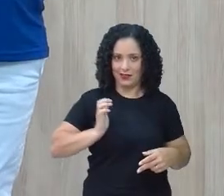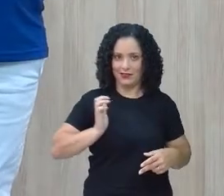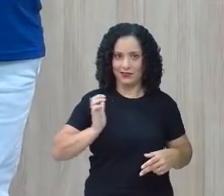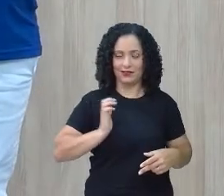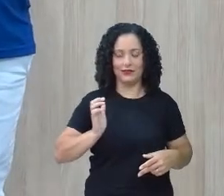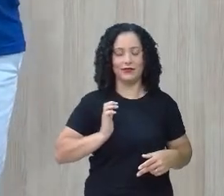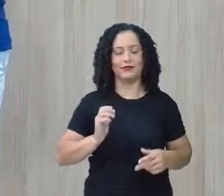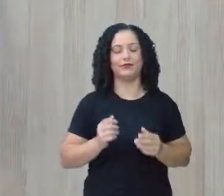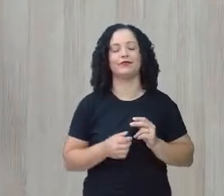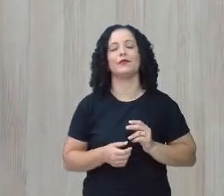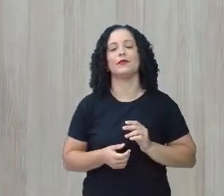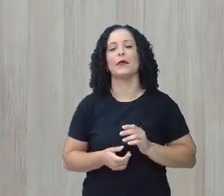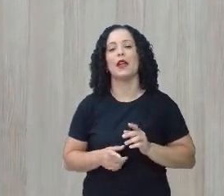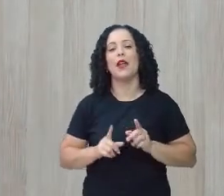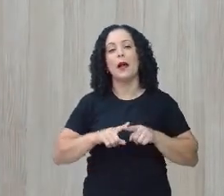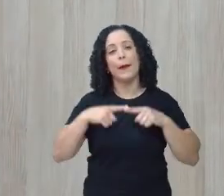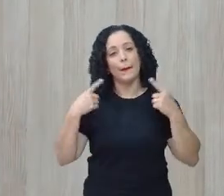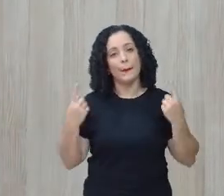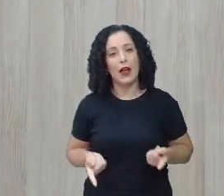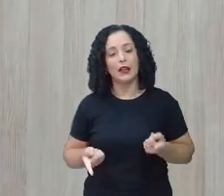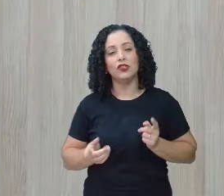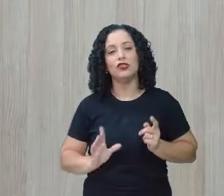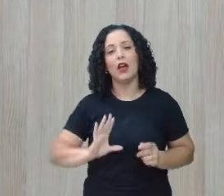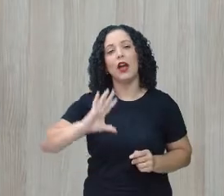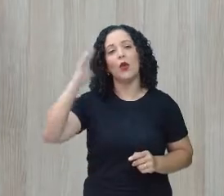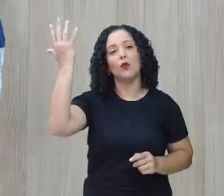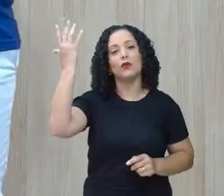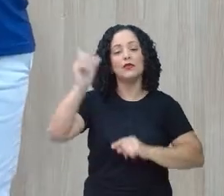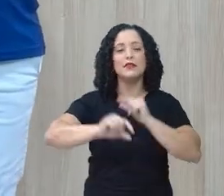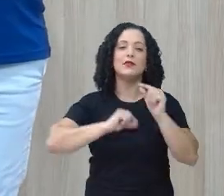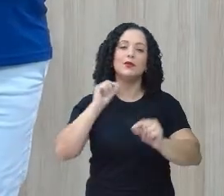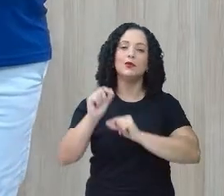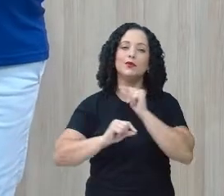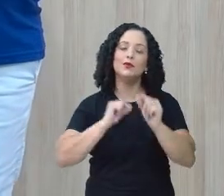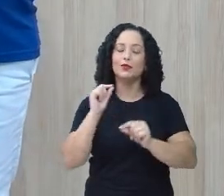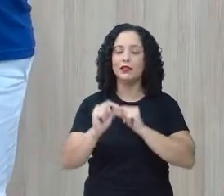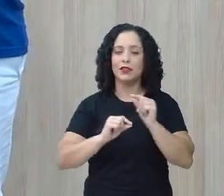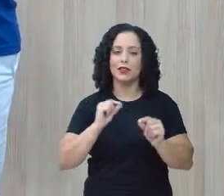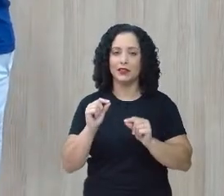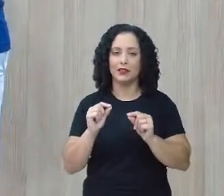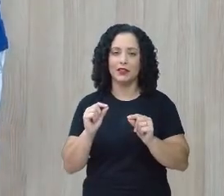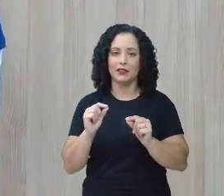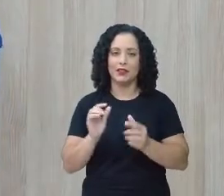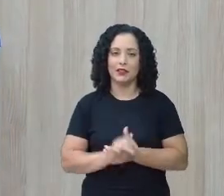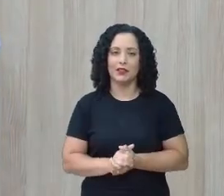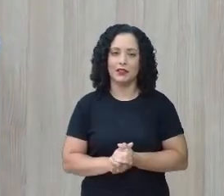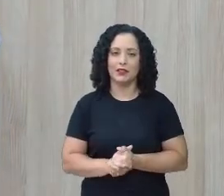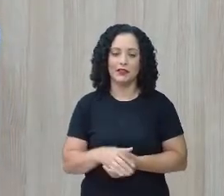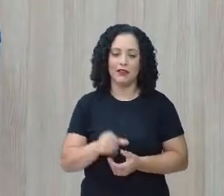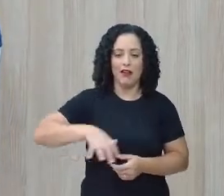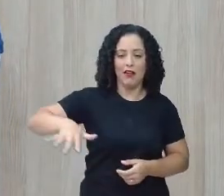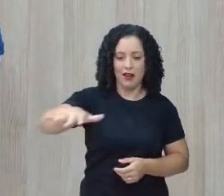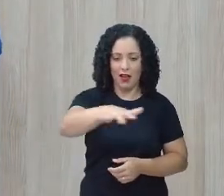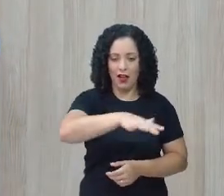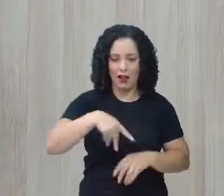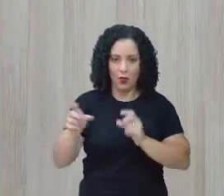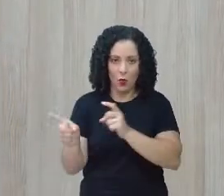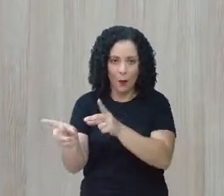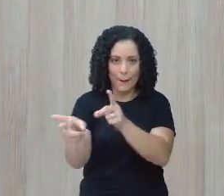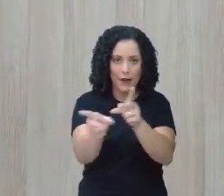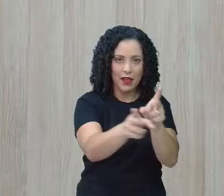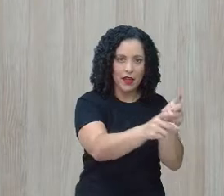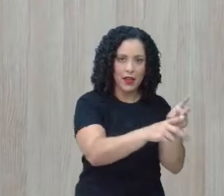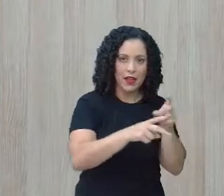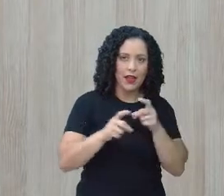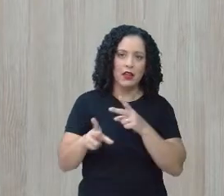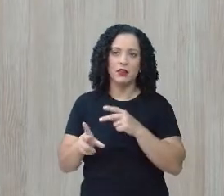Porém, tinha acontecido um episódio aí que fez com que o comércio, né, de especiarias com as